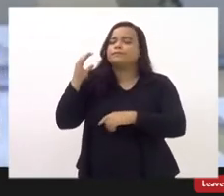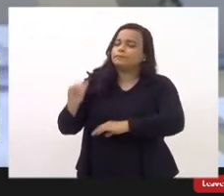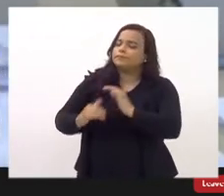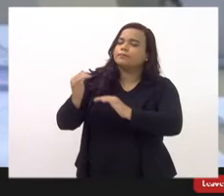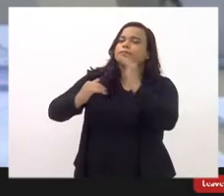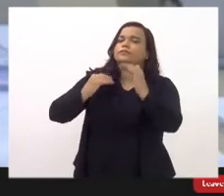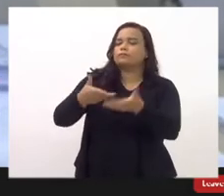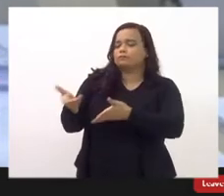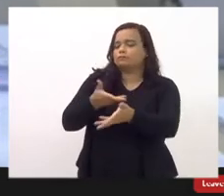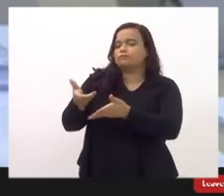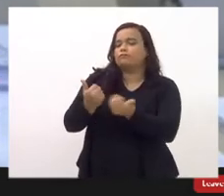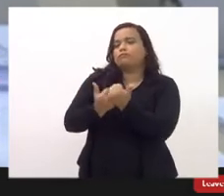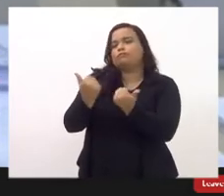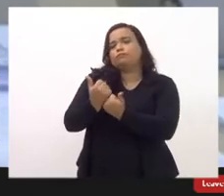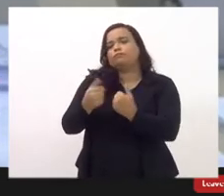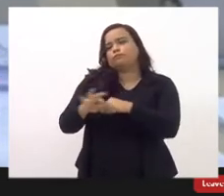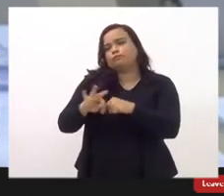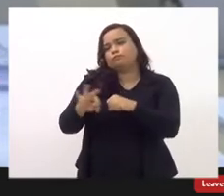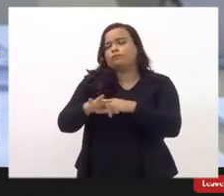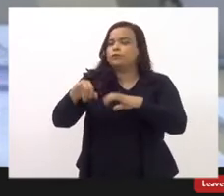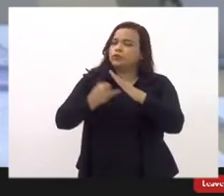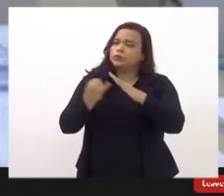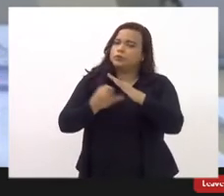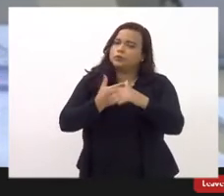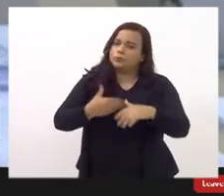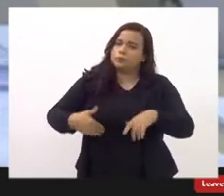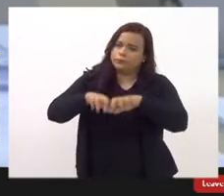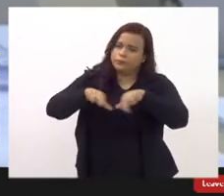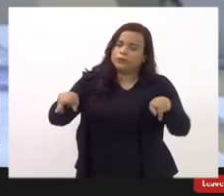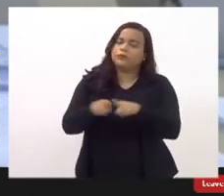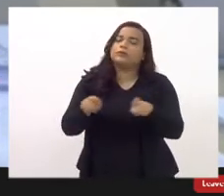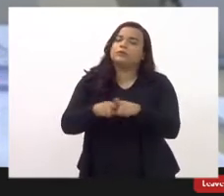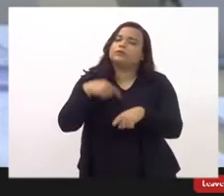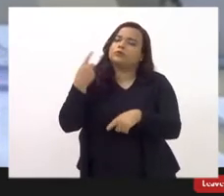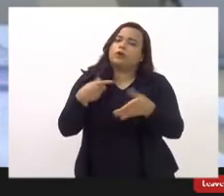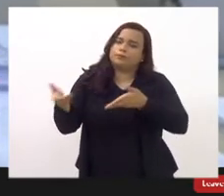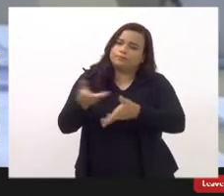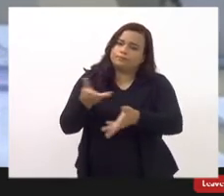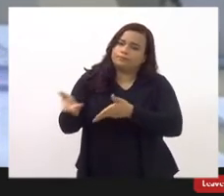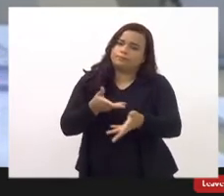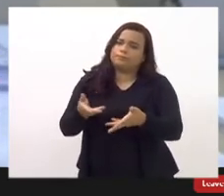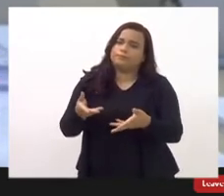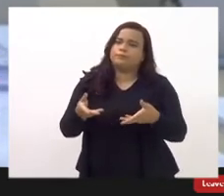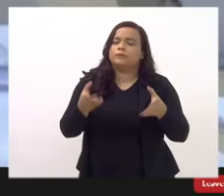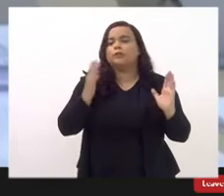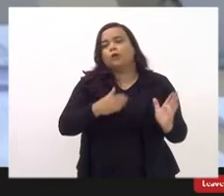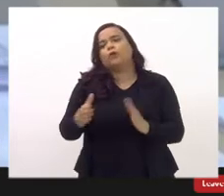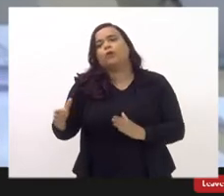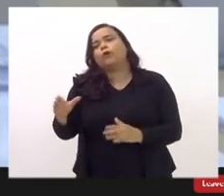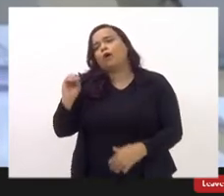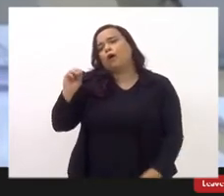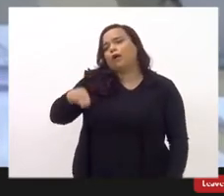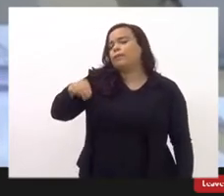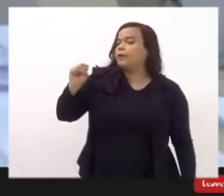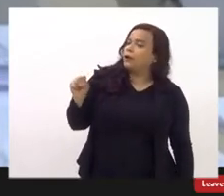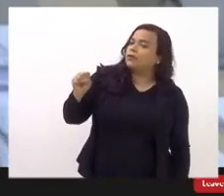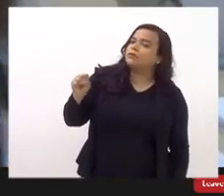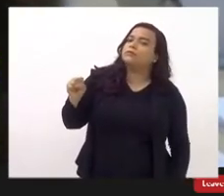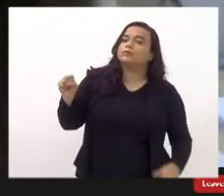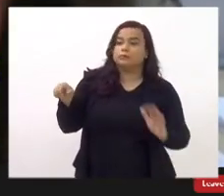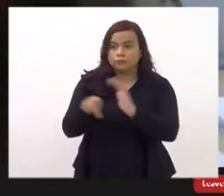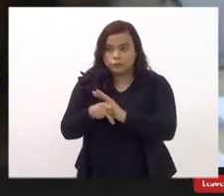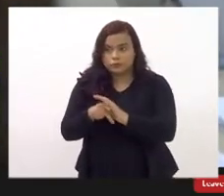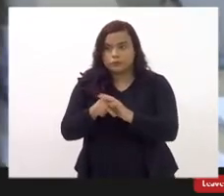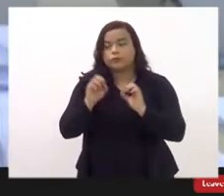com outras instituições públicas, e também somos centros colaborador da Organização Mundial de Saúde na educação de